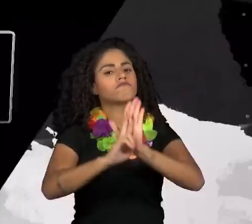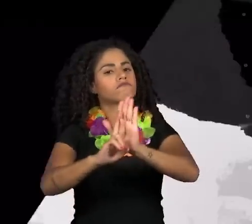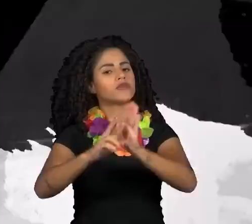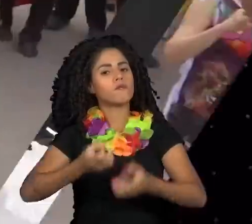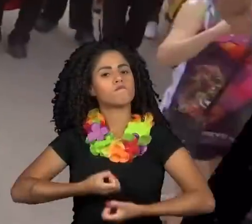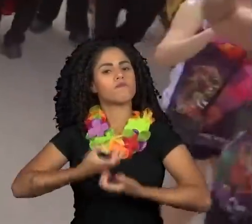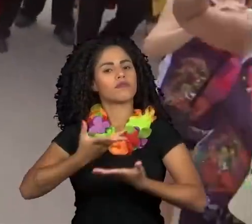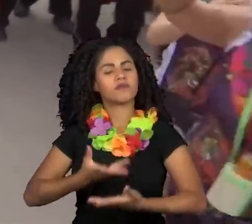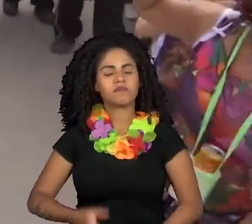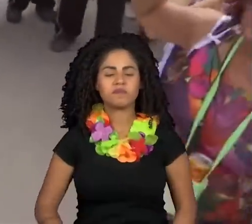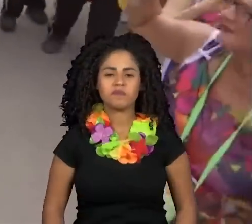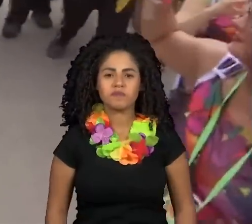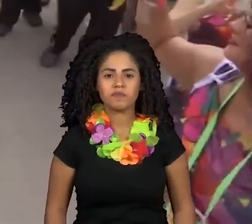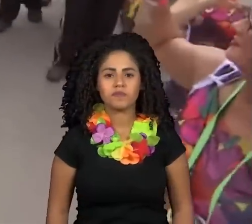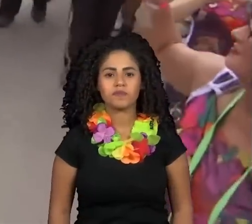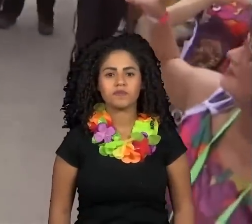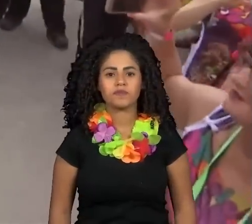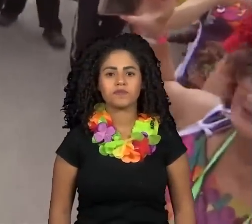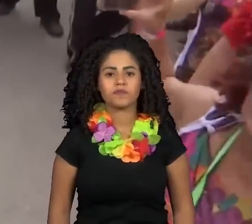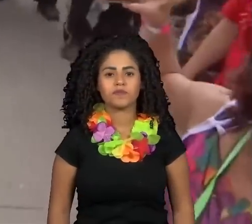manifestação.